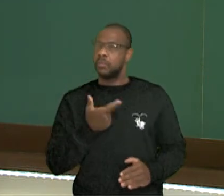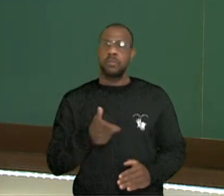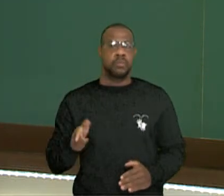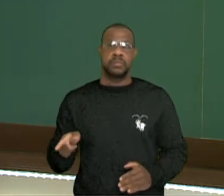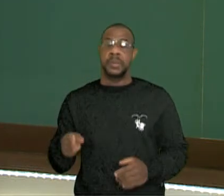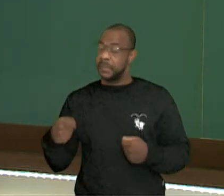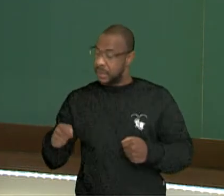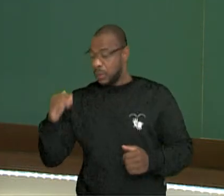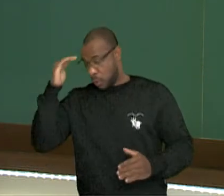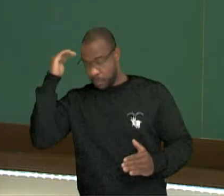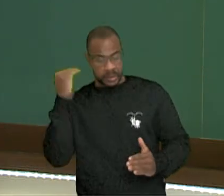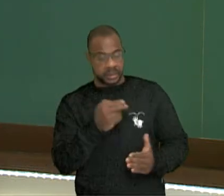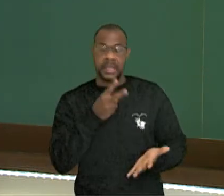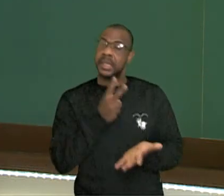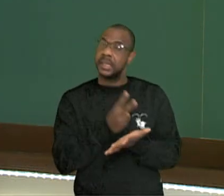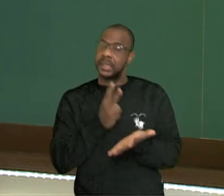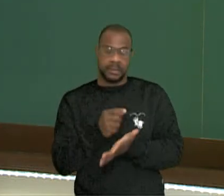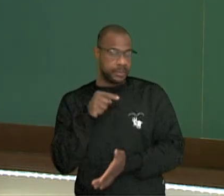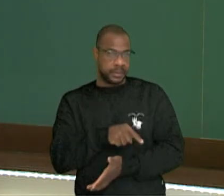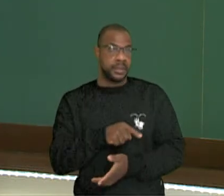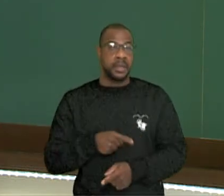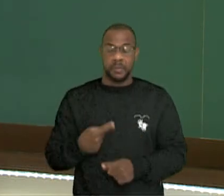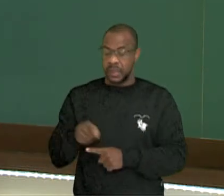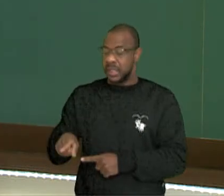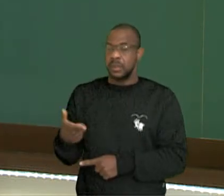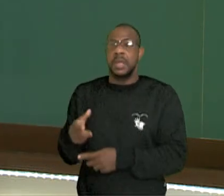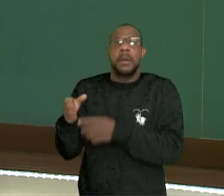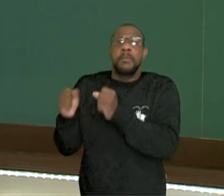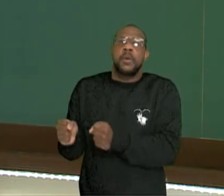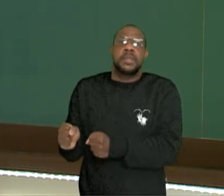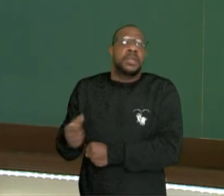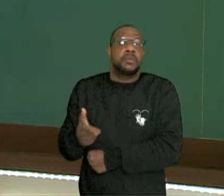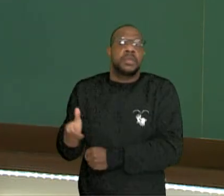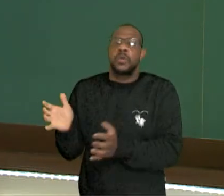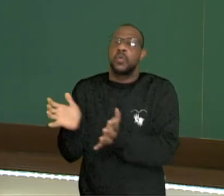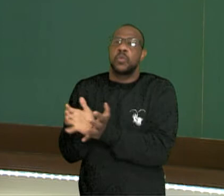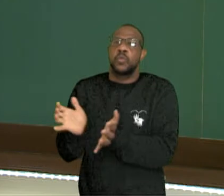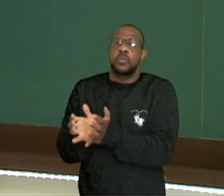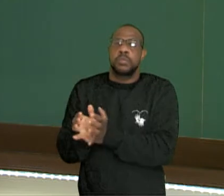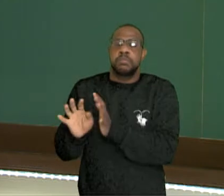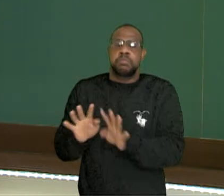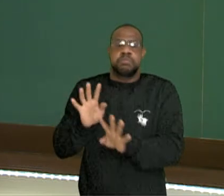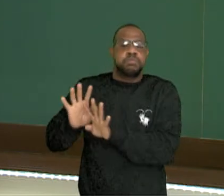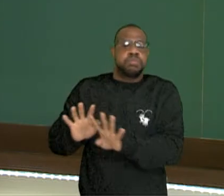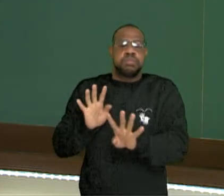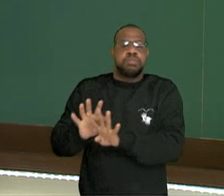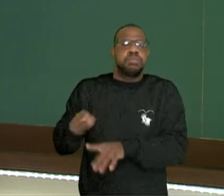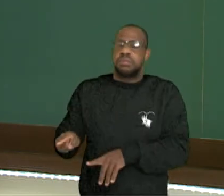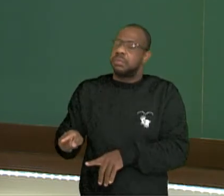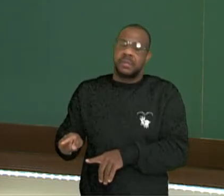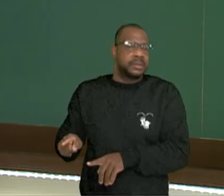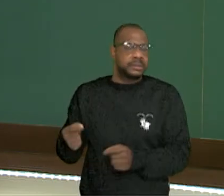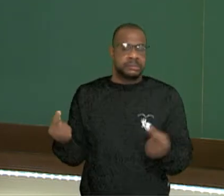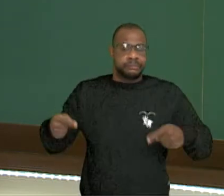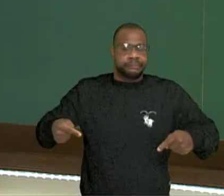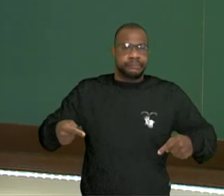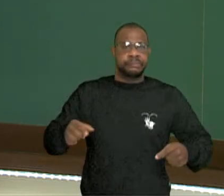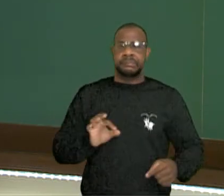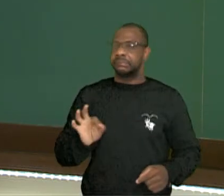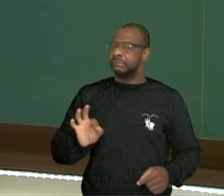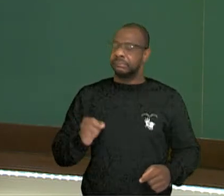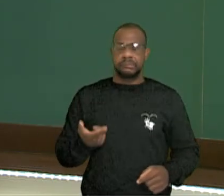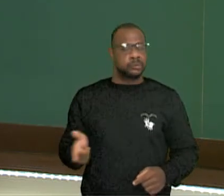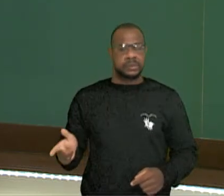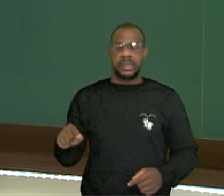ele também não tem, né, uma força armada, não tem um exército à sua disposição para enfrentar as tropas do